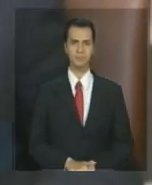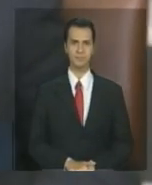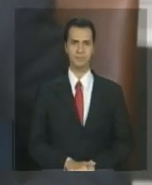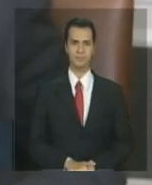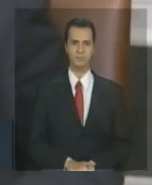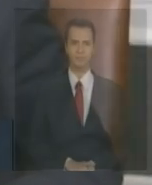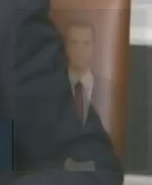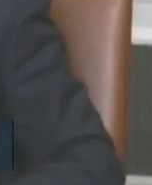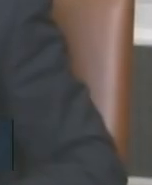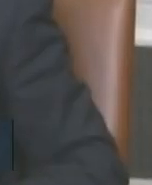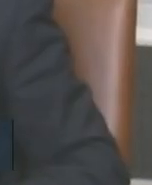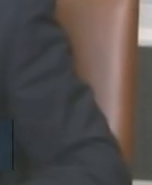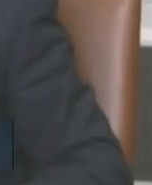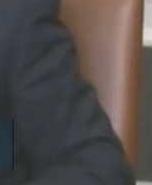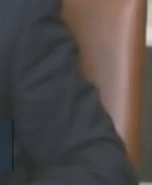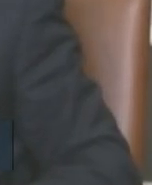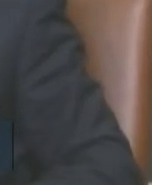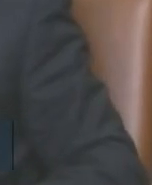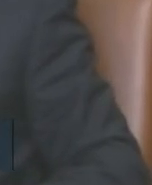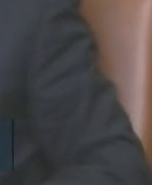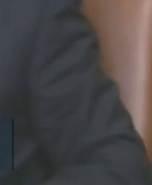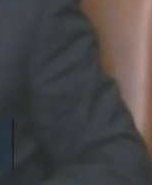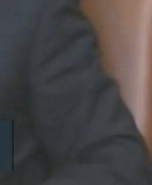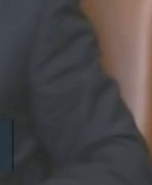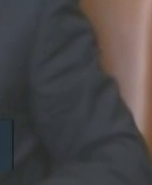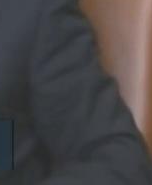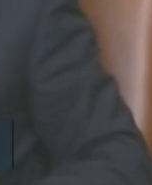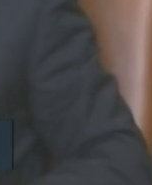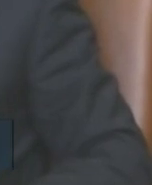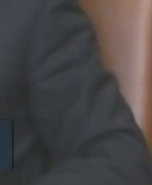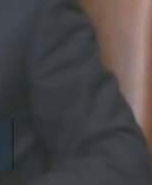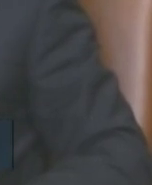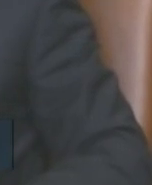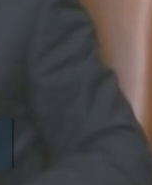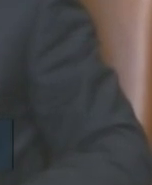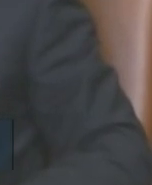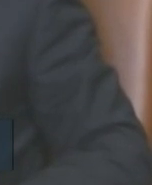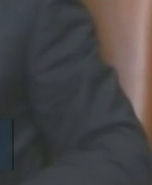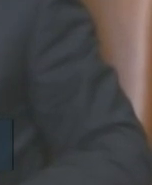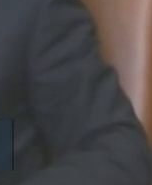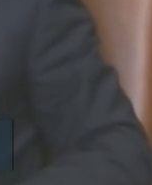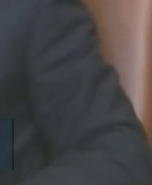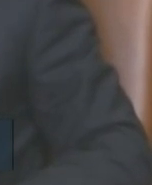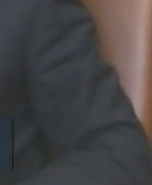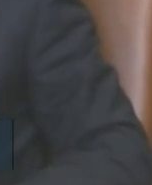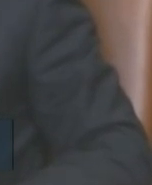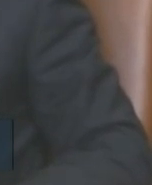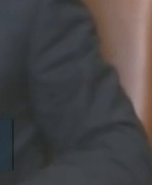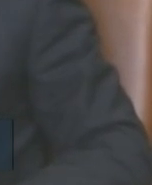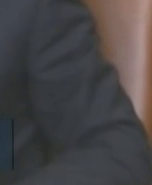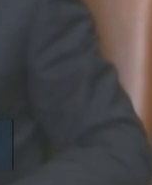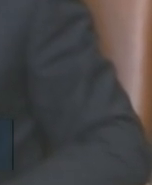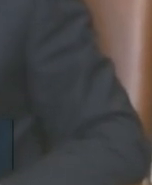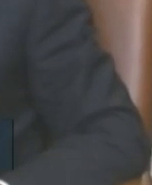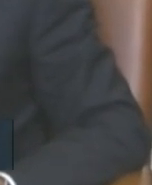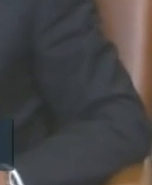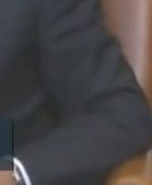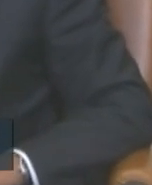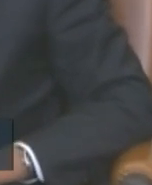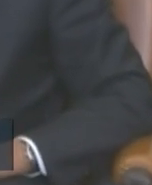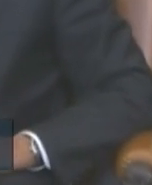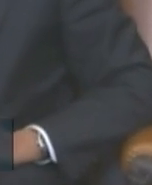Well, it gives me great pleasure to welcome to the Oval Office my good friend, President